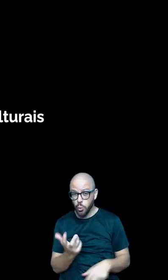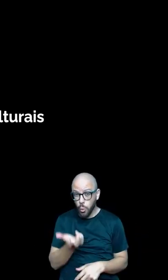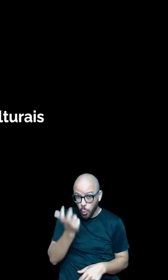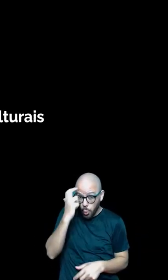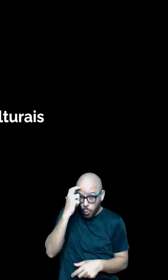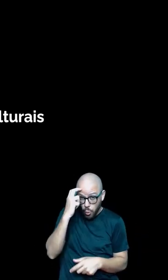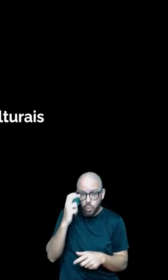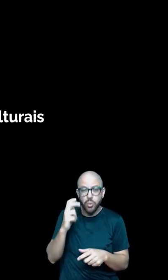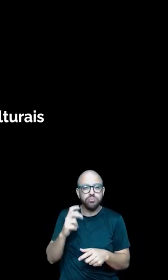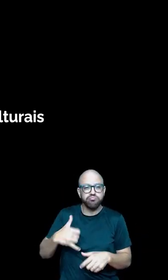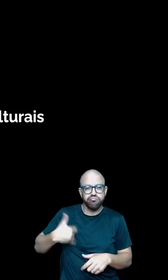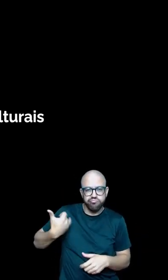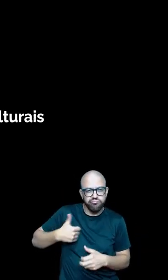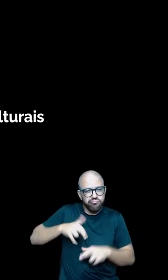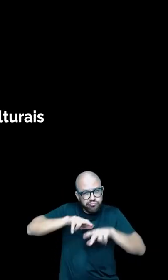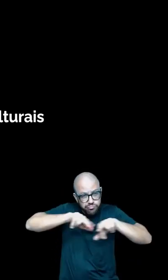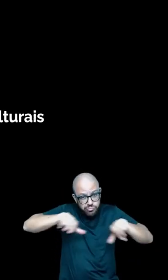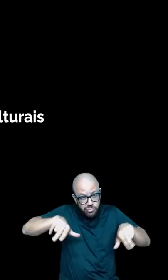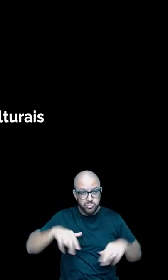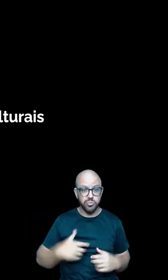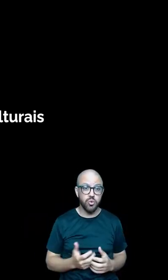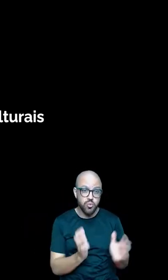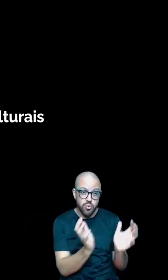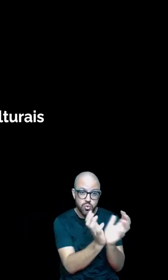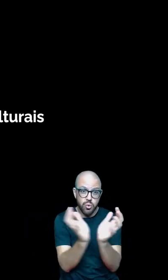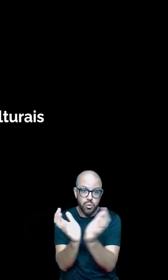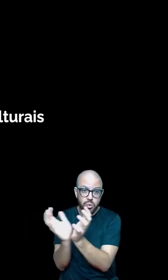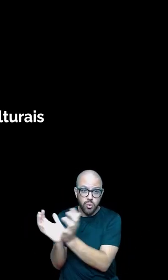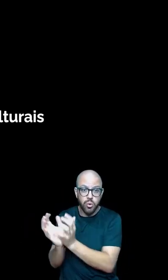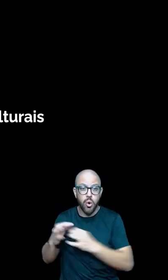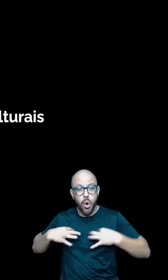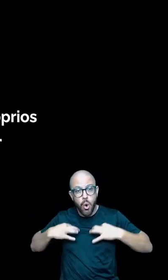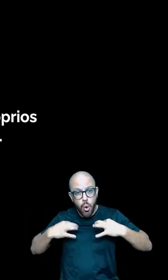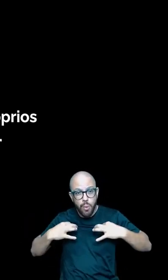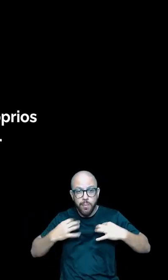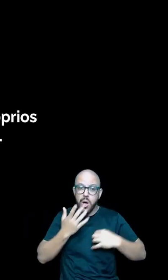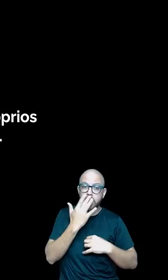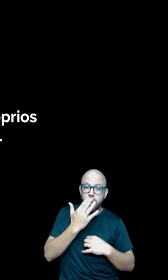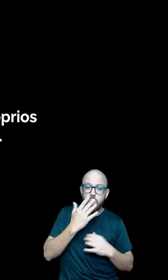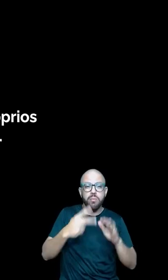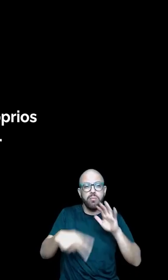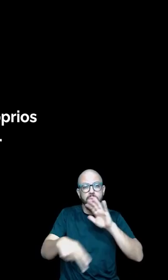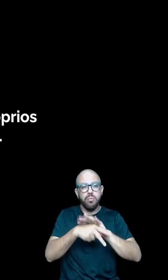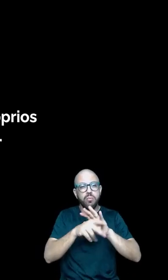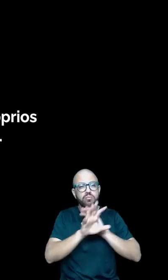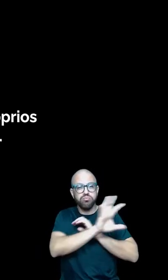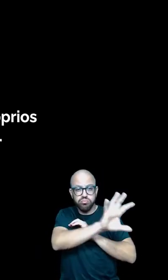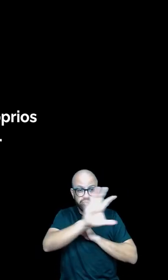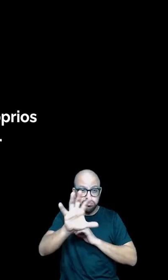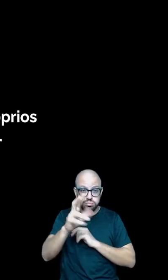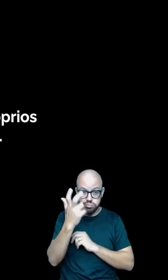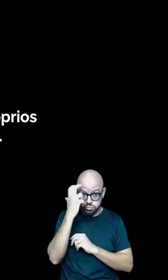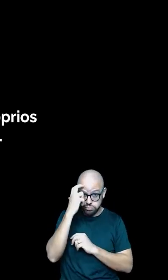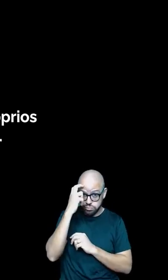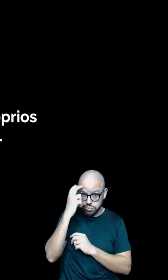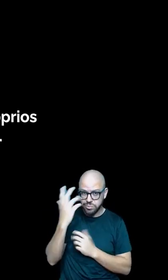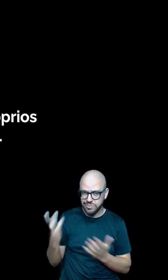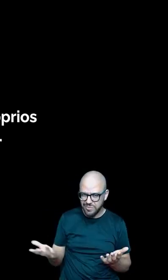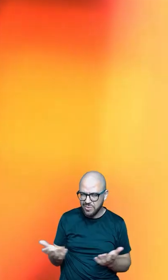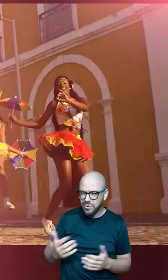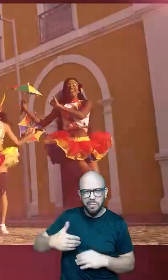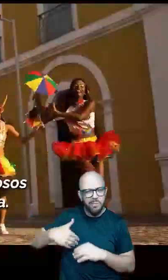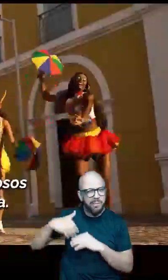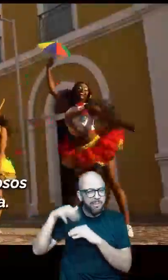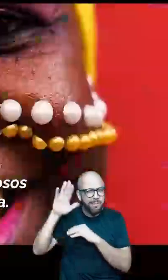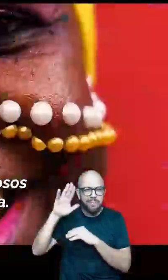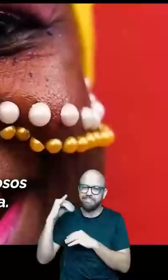vídeo é plural, com agentes culturais de todas as idades, etnias, roupas e figurinos coloridos próprios de cada expressão